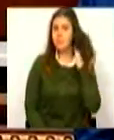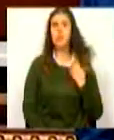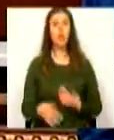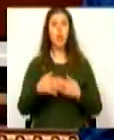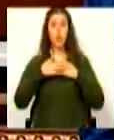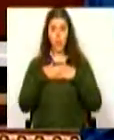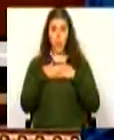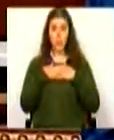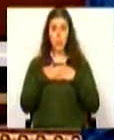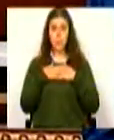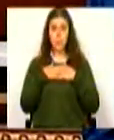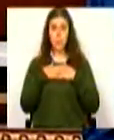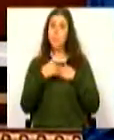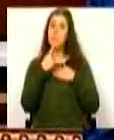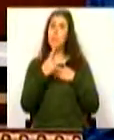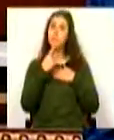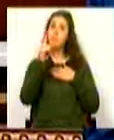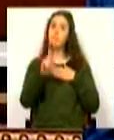Eu repito,